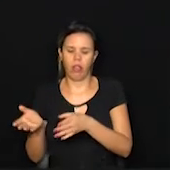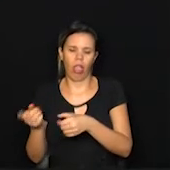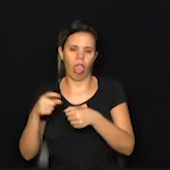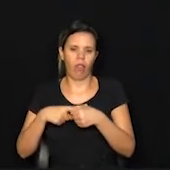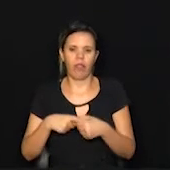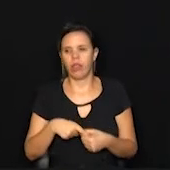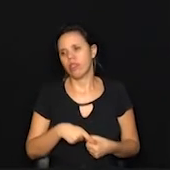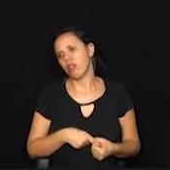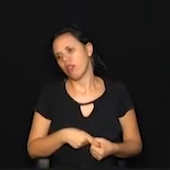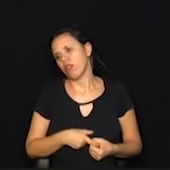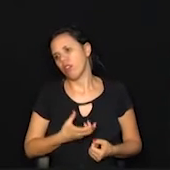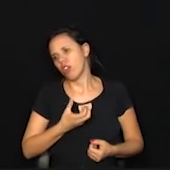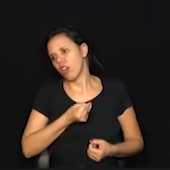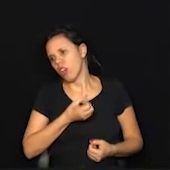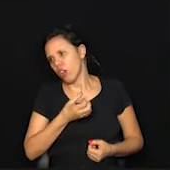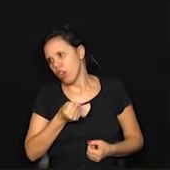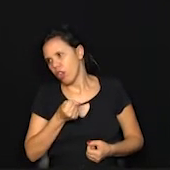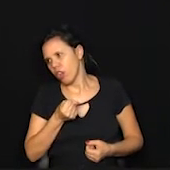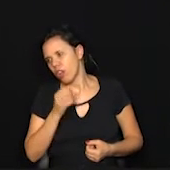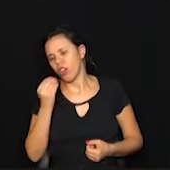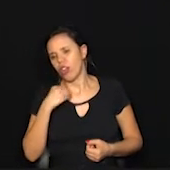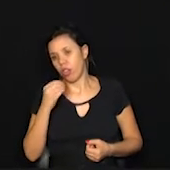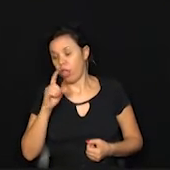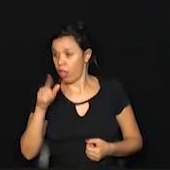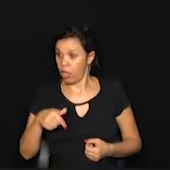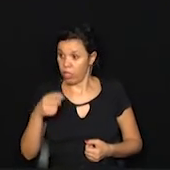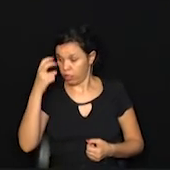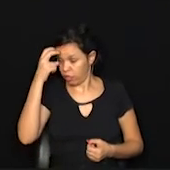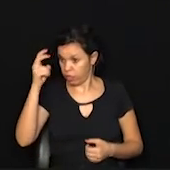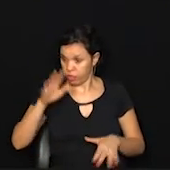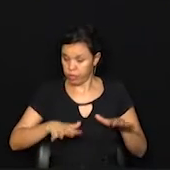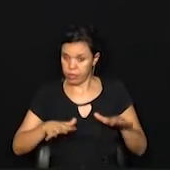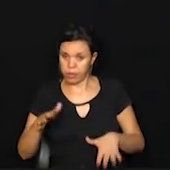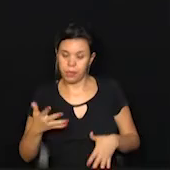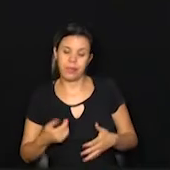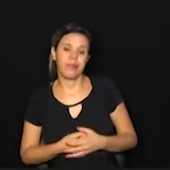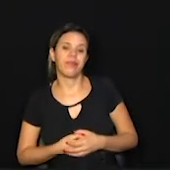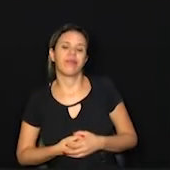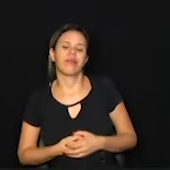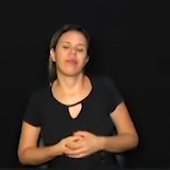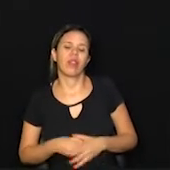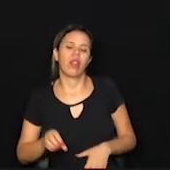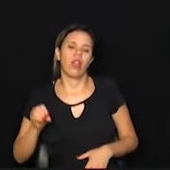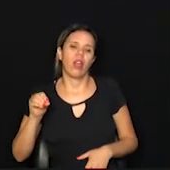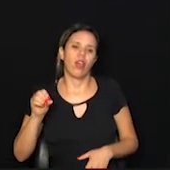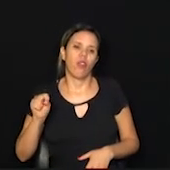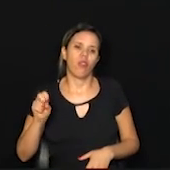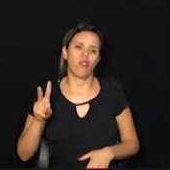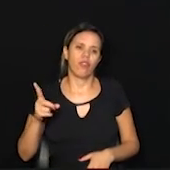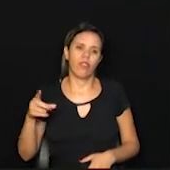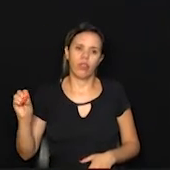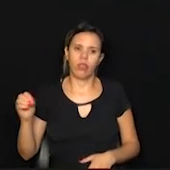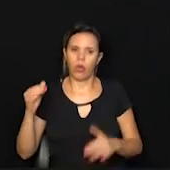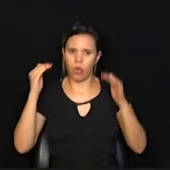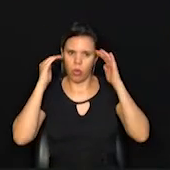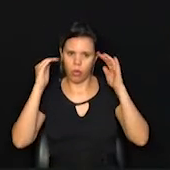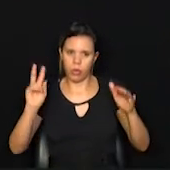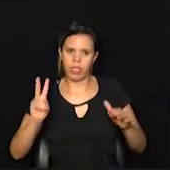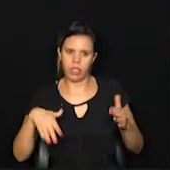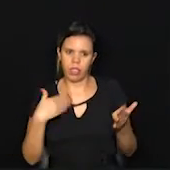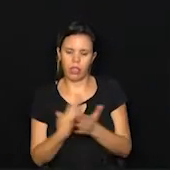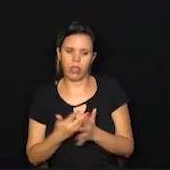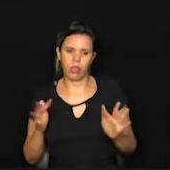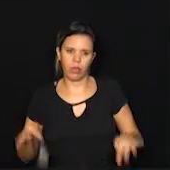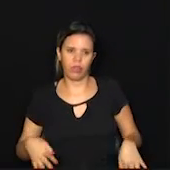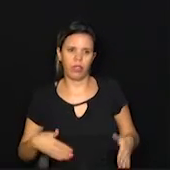covardia às vezes recuo é um ato de inteligência né é o osvaldão obedeceu às ordens permaneceu até